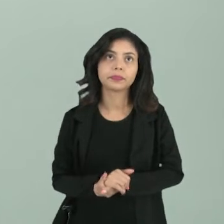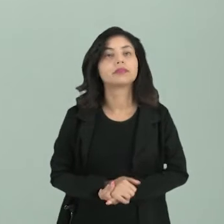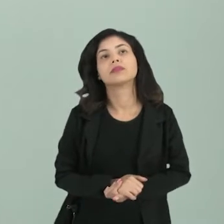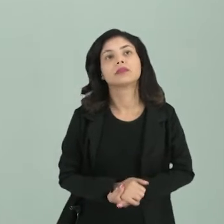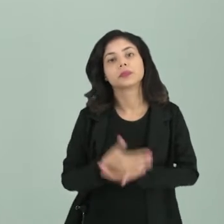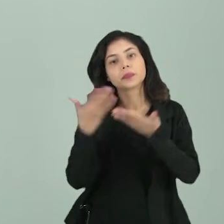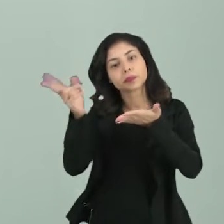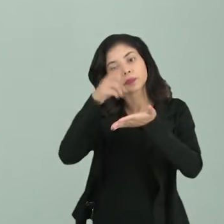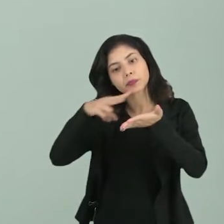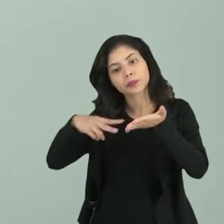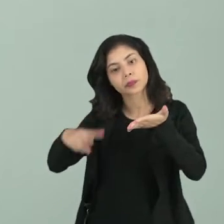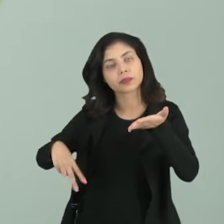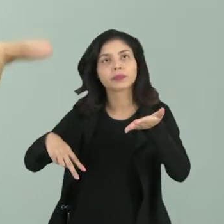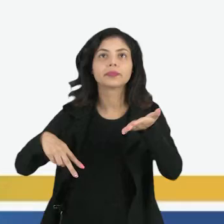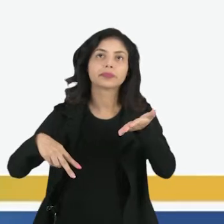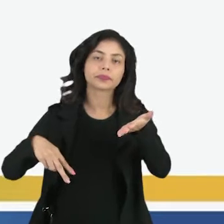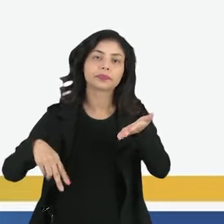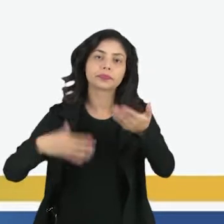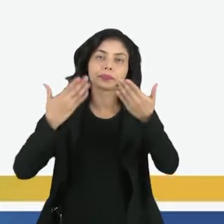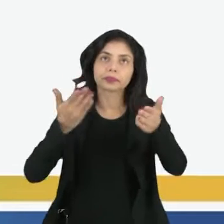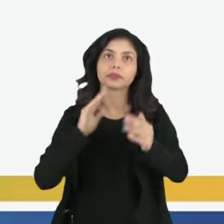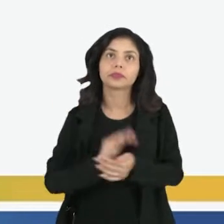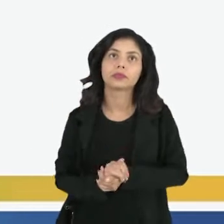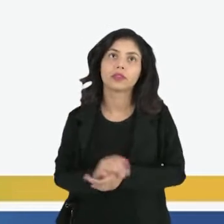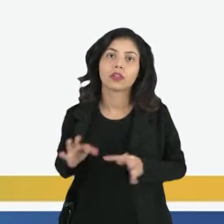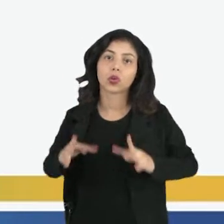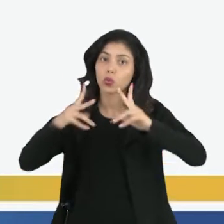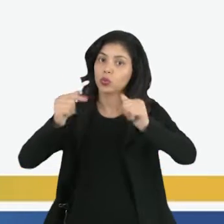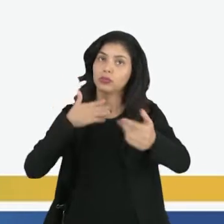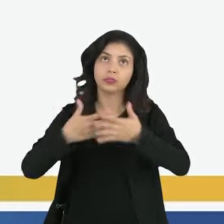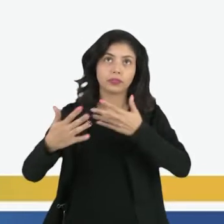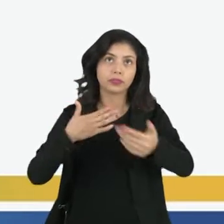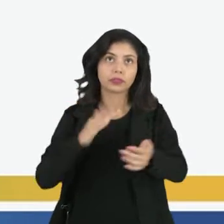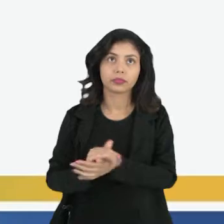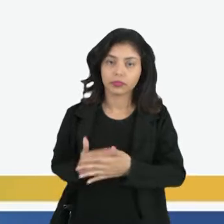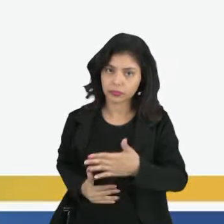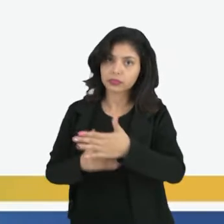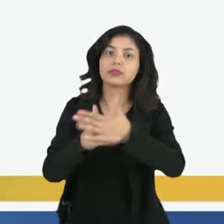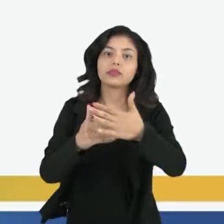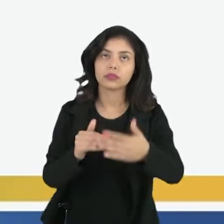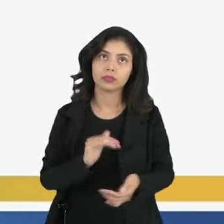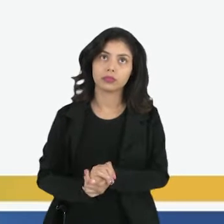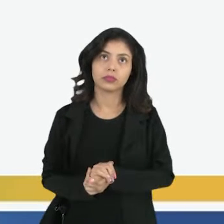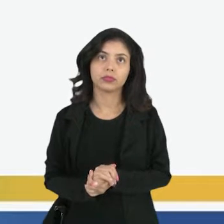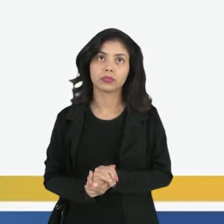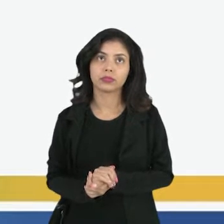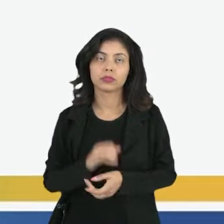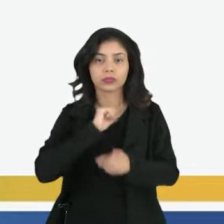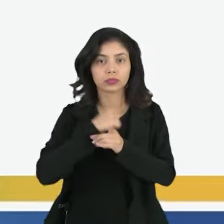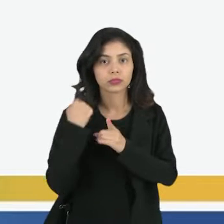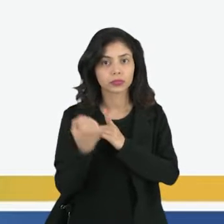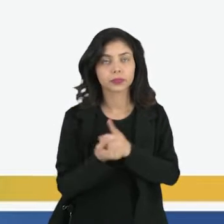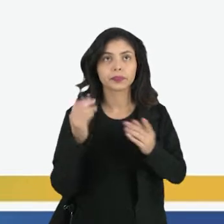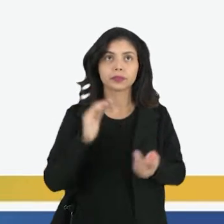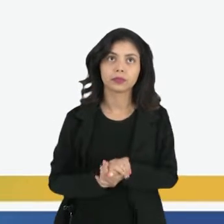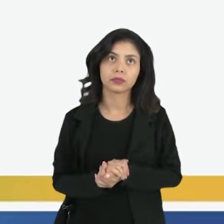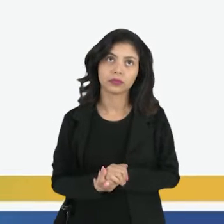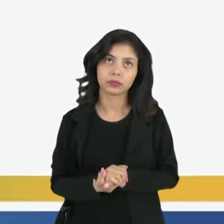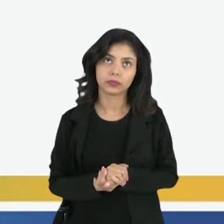o homem ele tem a capacidade de interferir no meio social, que acaba englobando esse